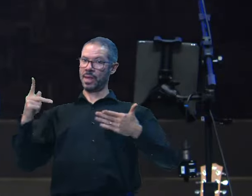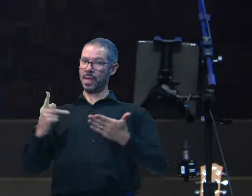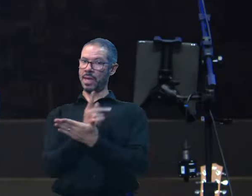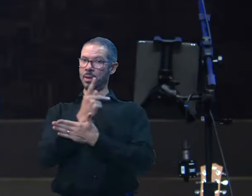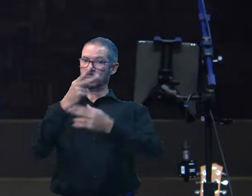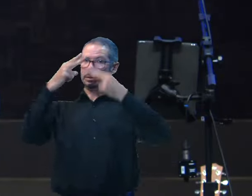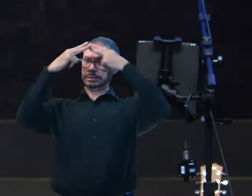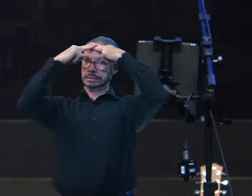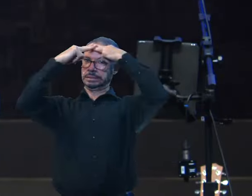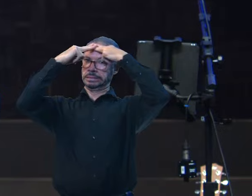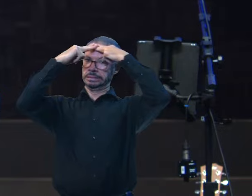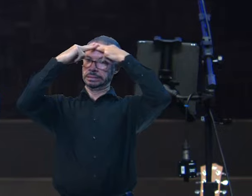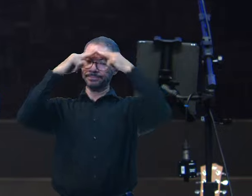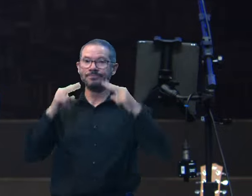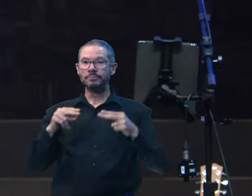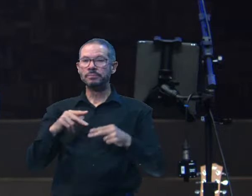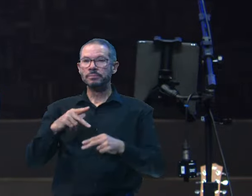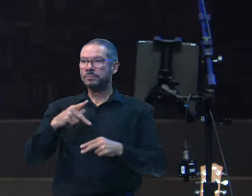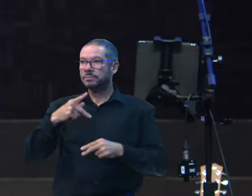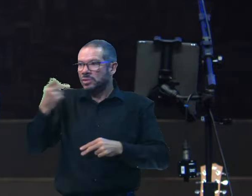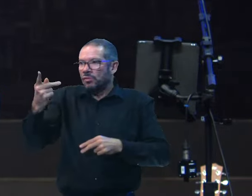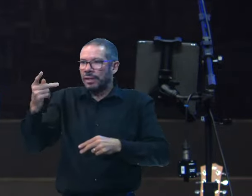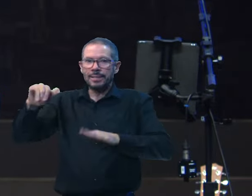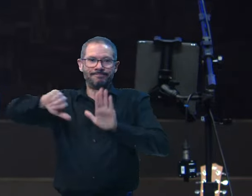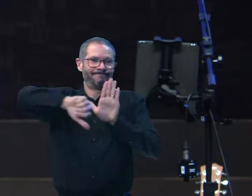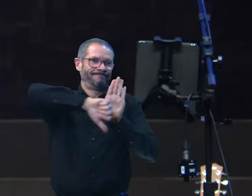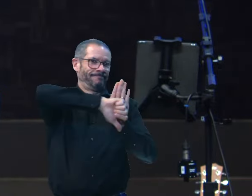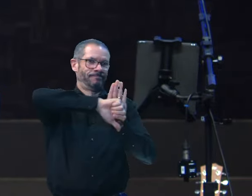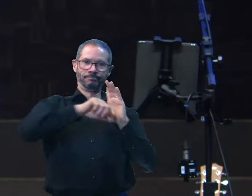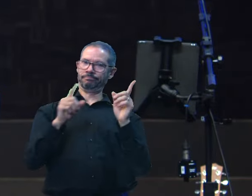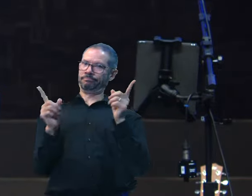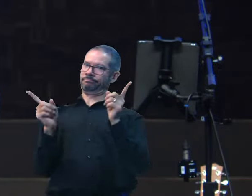ferida. Eu não estou falando sobre crimes.